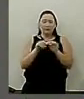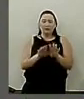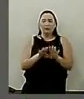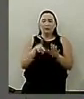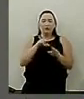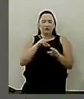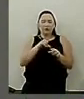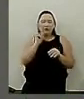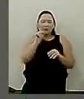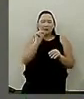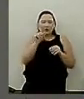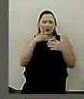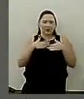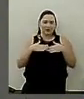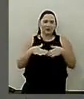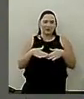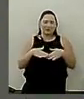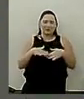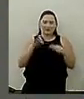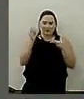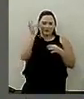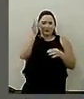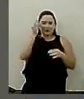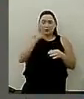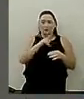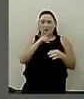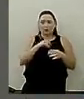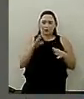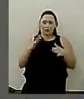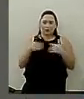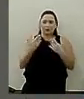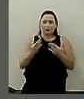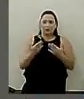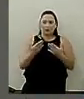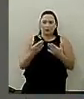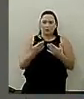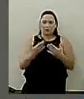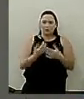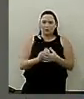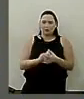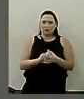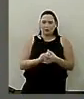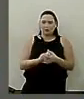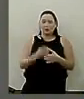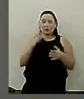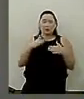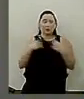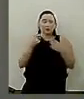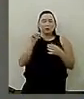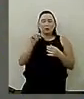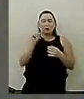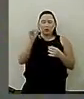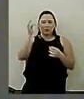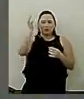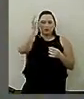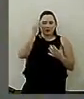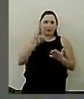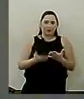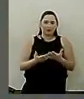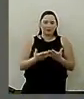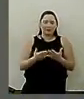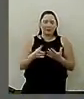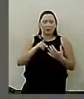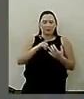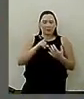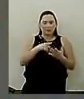lhes acalma a fé depois do susto duplo, da tempestade e do milagre que acalmou tudo